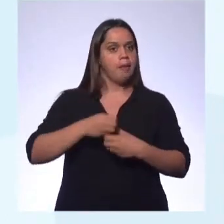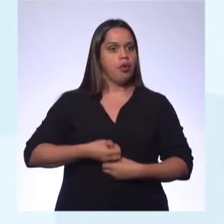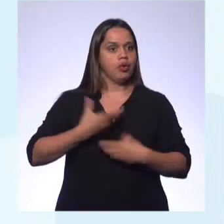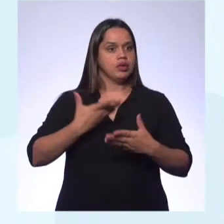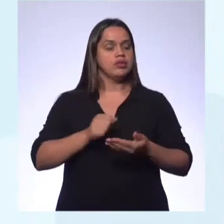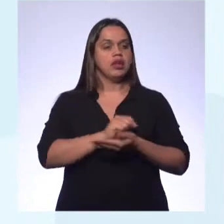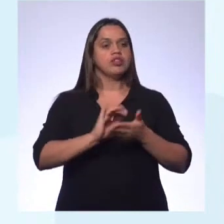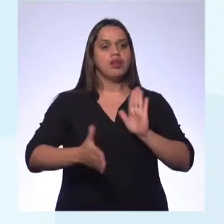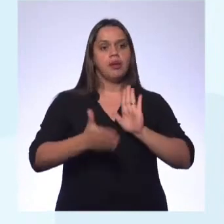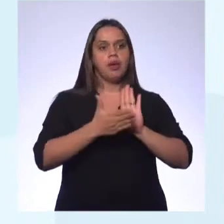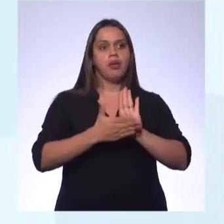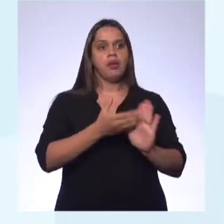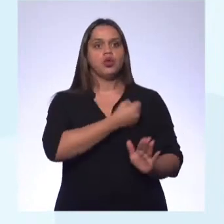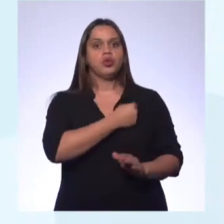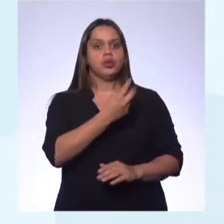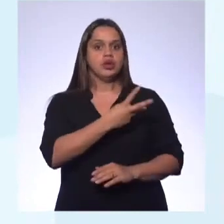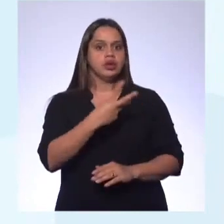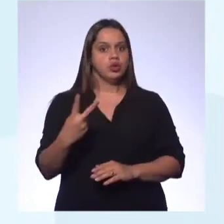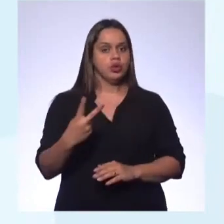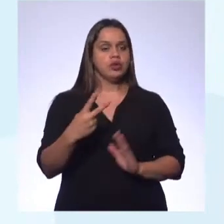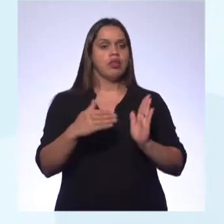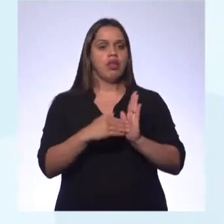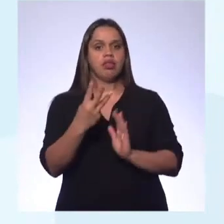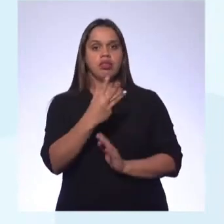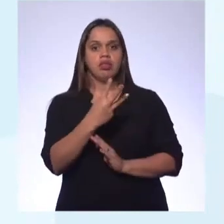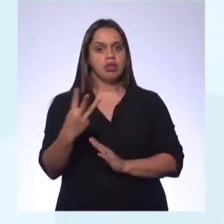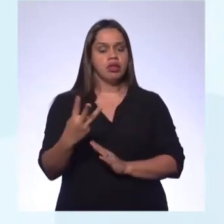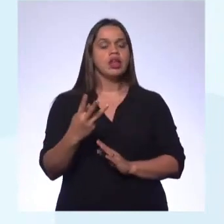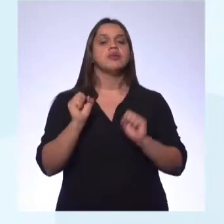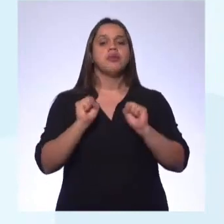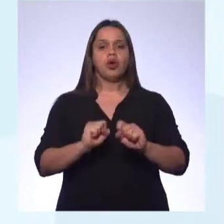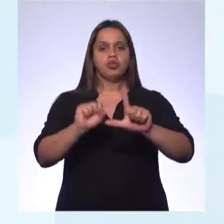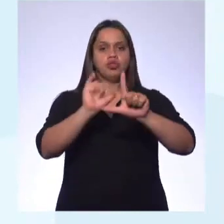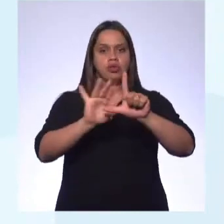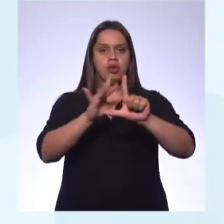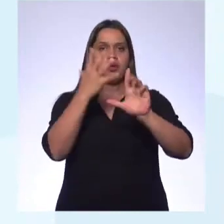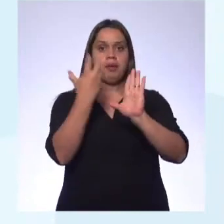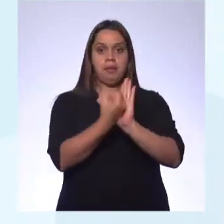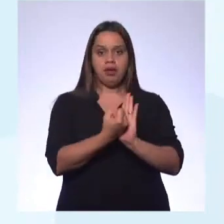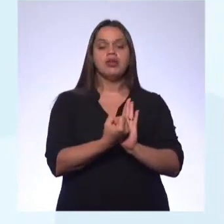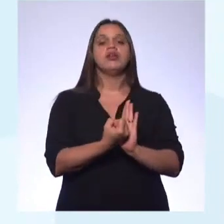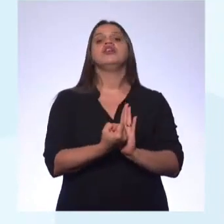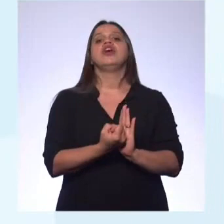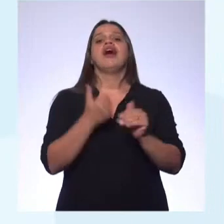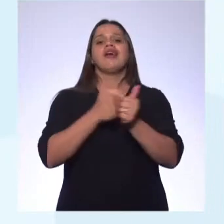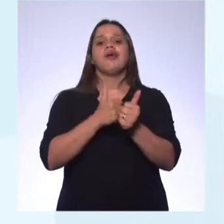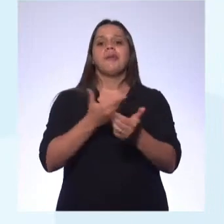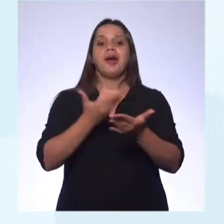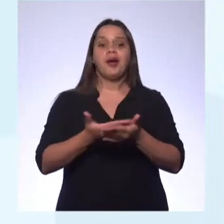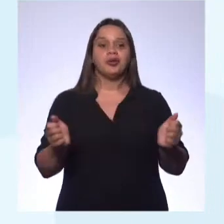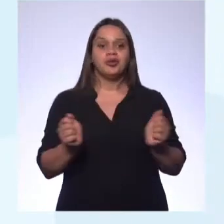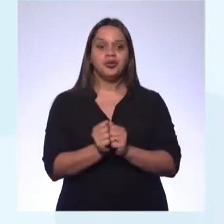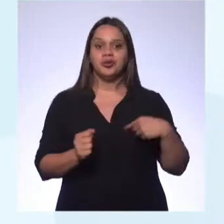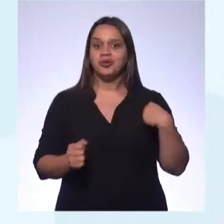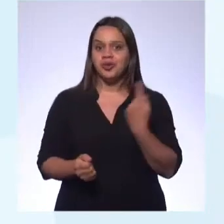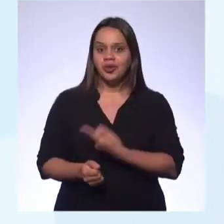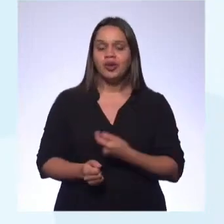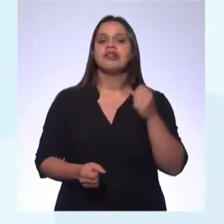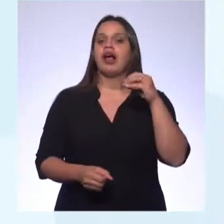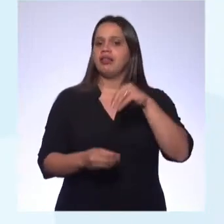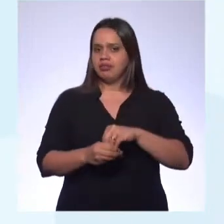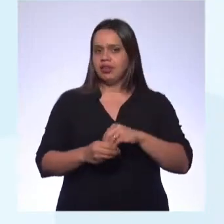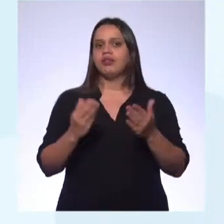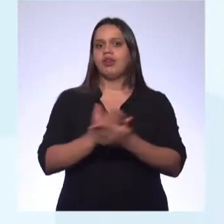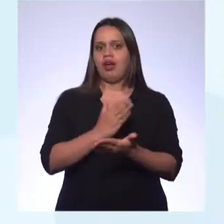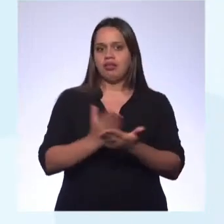página 32 a 33. Vocês podem baixar o QR Code e acompanhar com a gente essa aula que está, assim, no caderno do